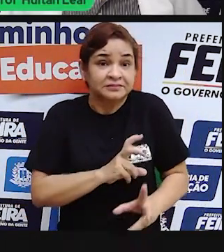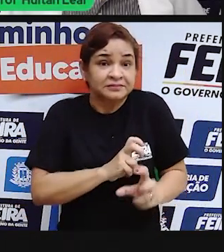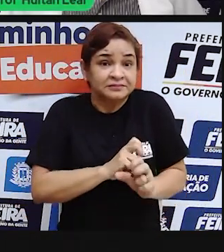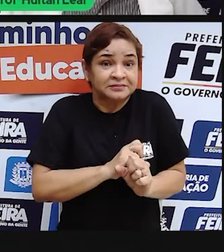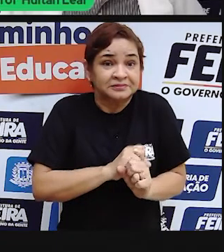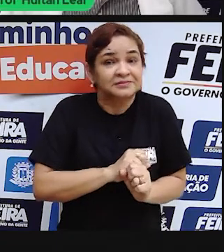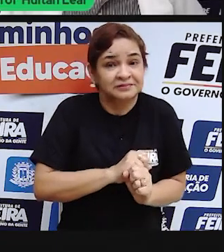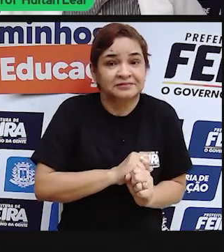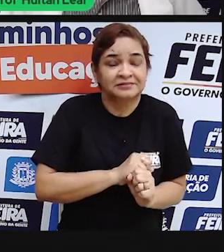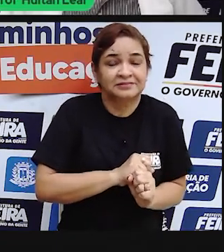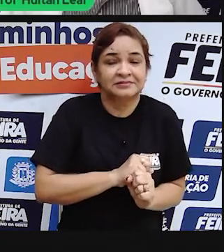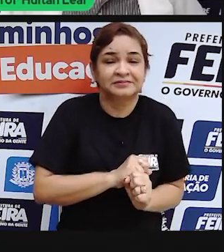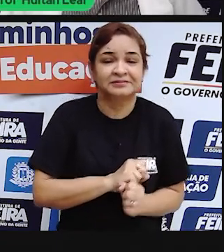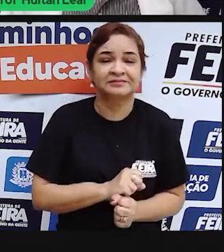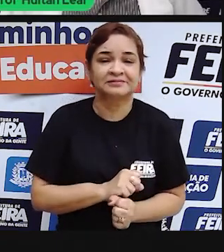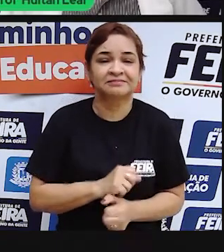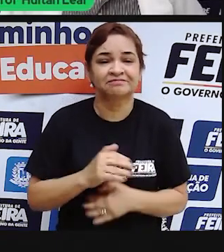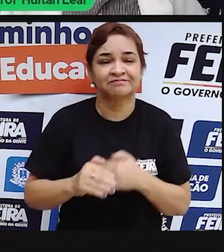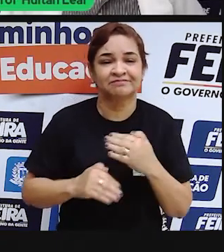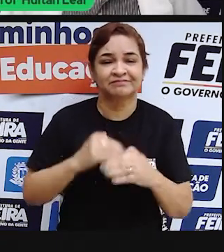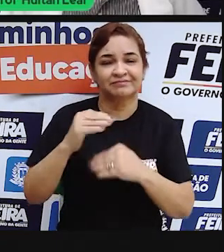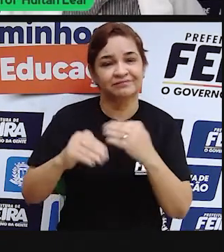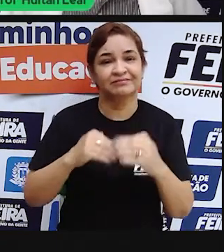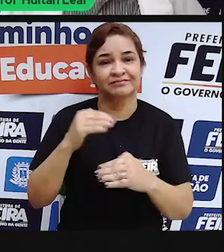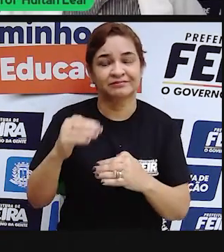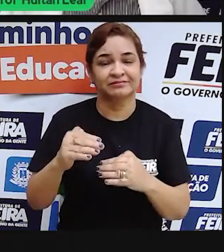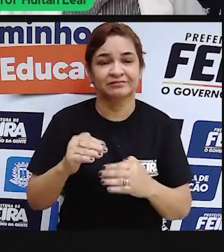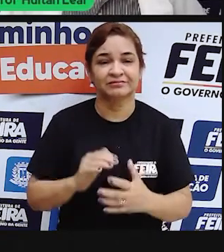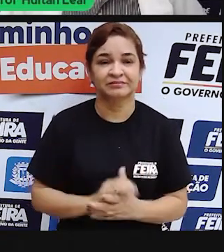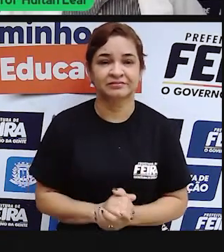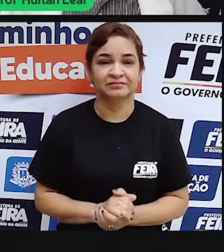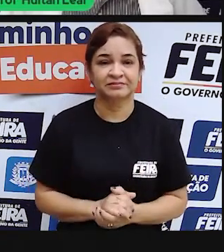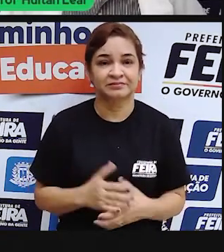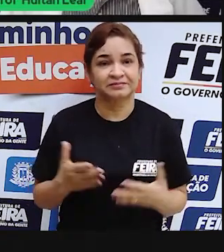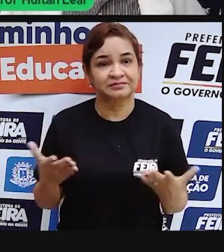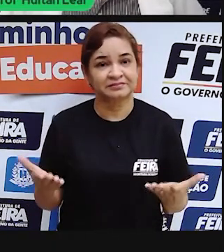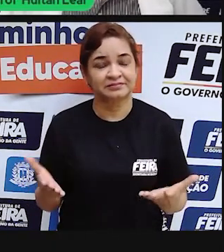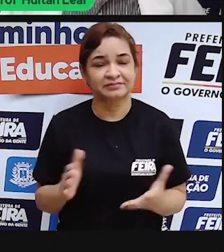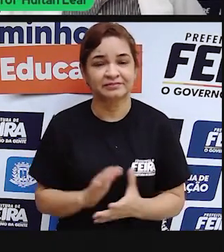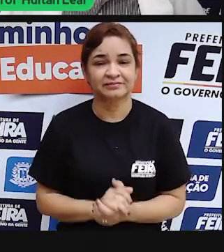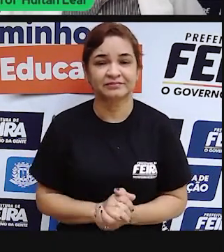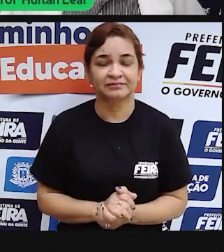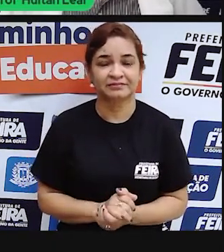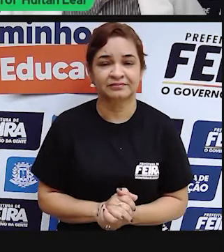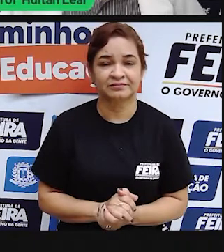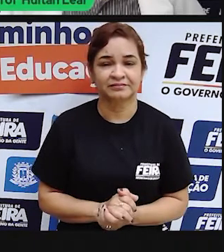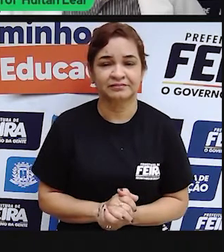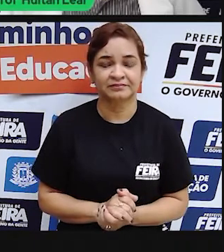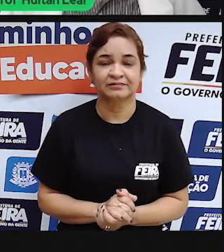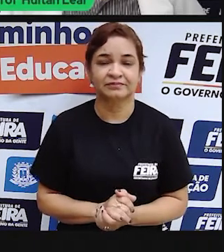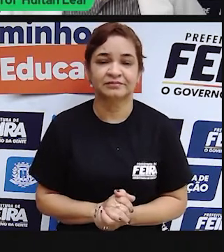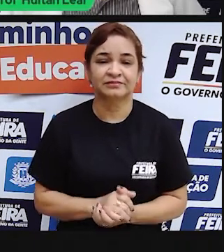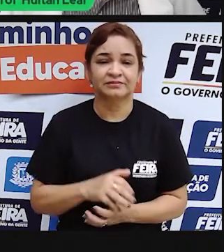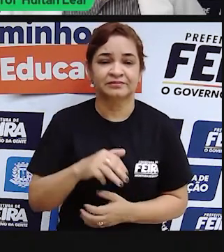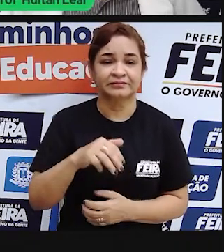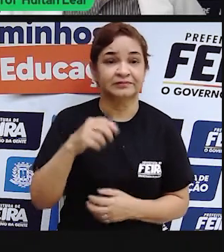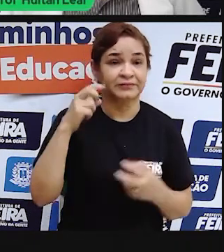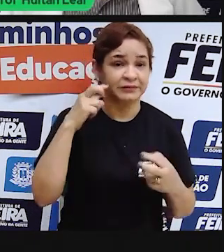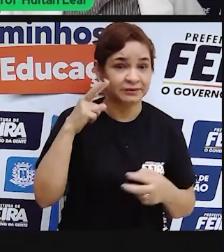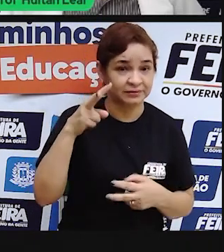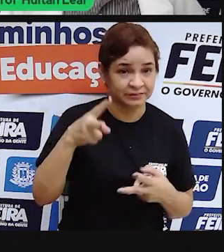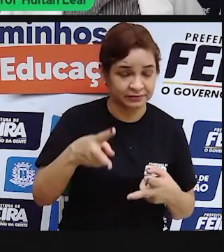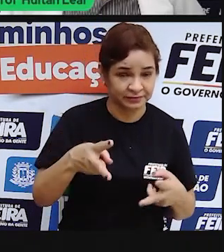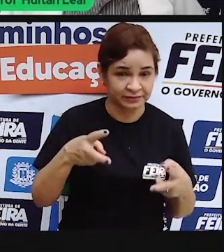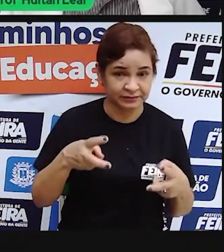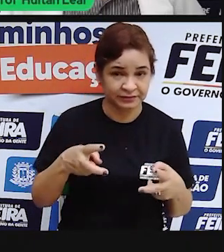paixão, e assim sucessivamente. Então, materiais e não materiais. Existem outros